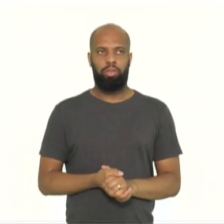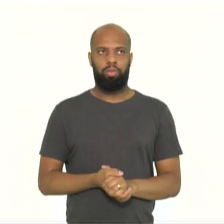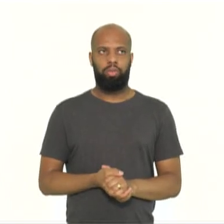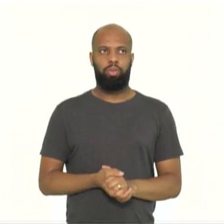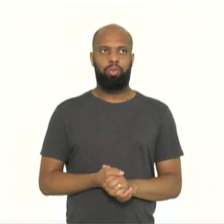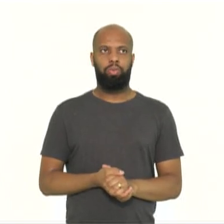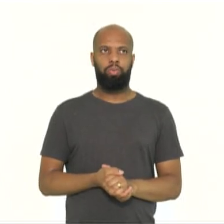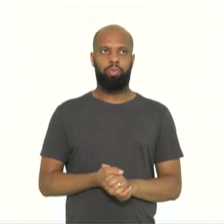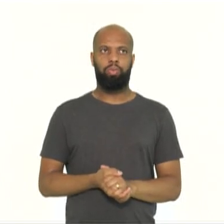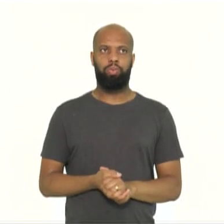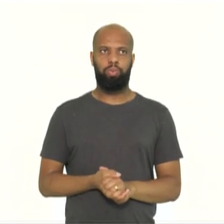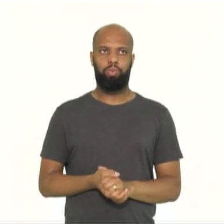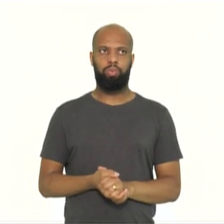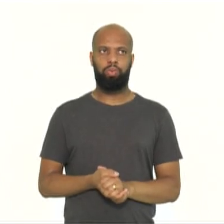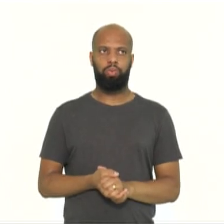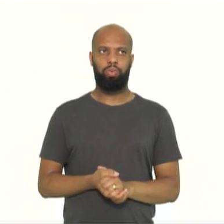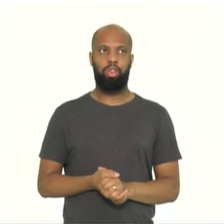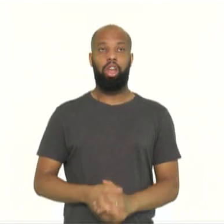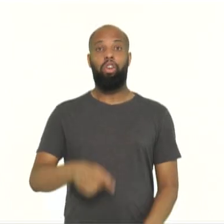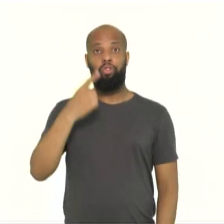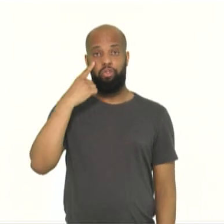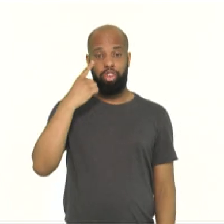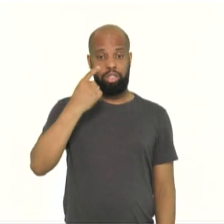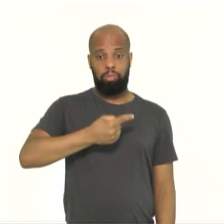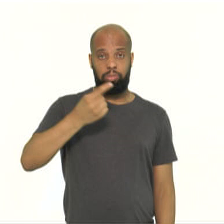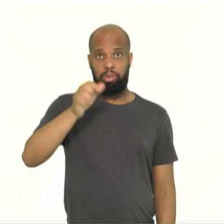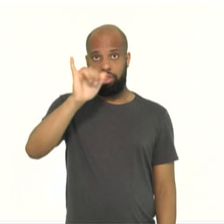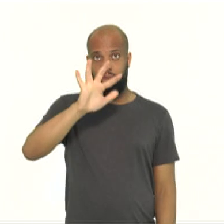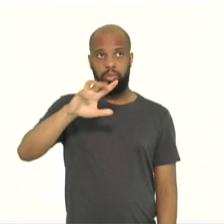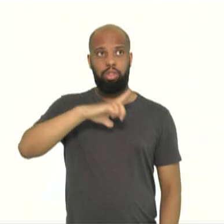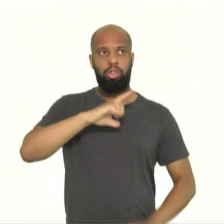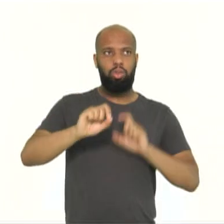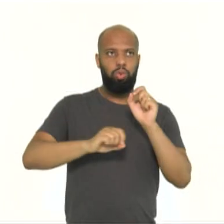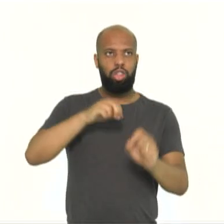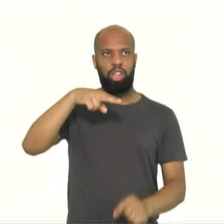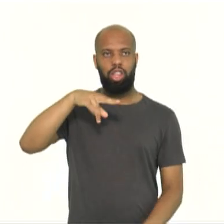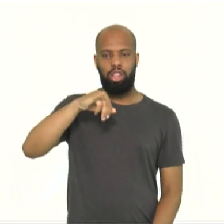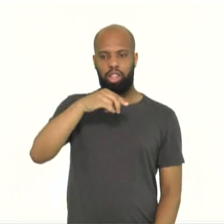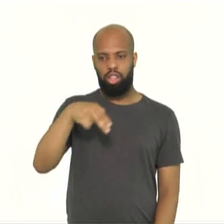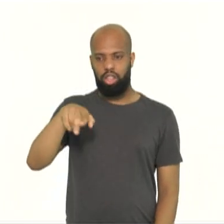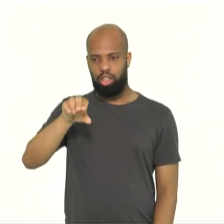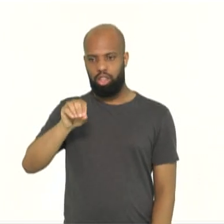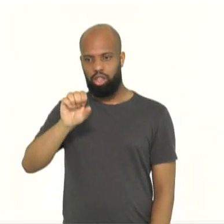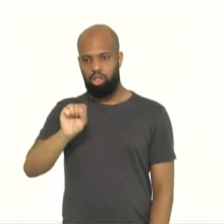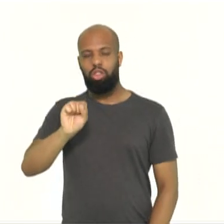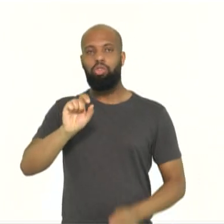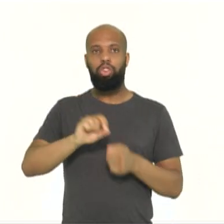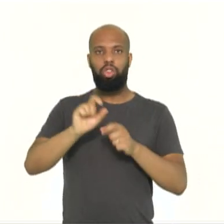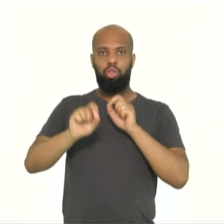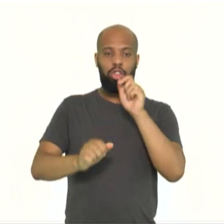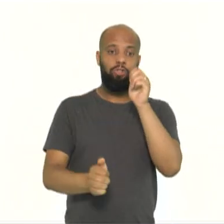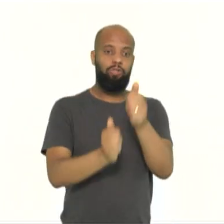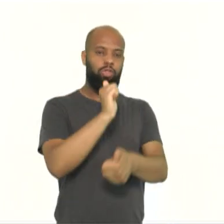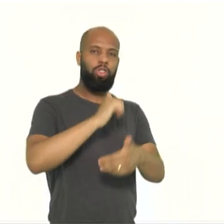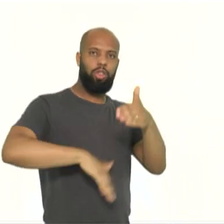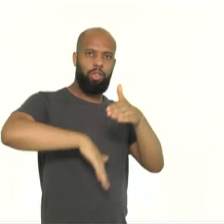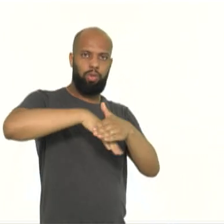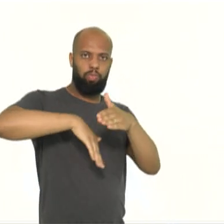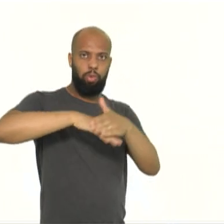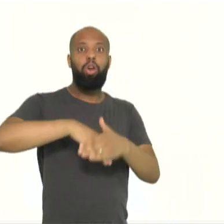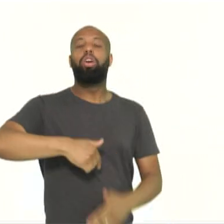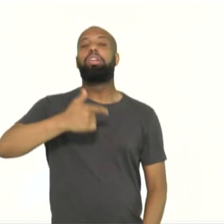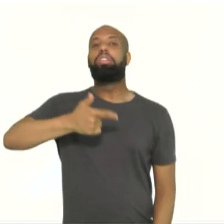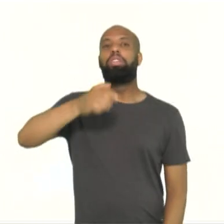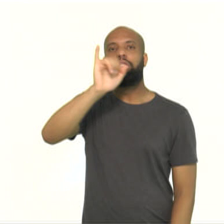los niños? Na primeira imagem que nós temos, los niños están jugando al fútbol. Na